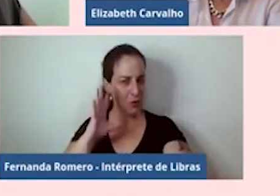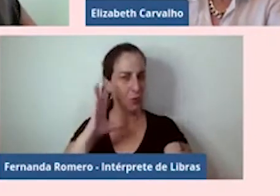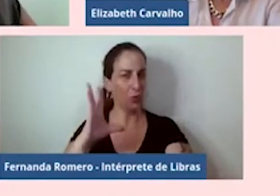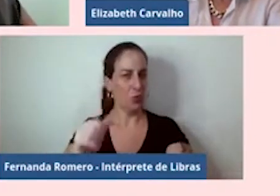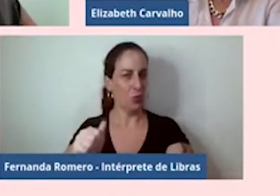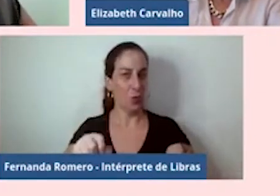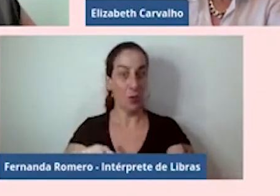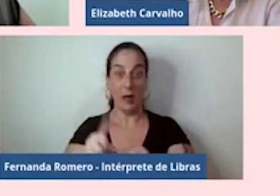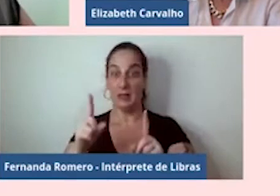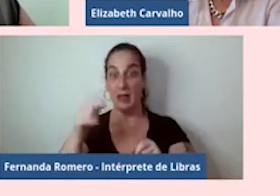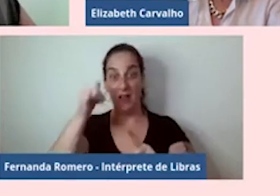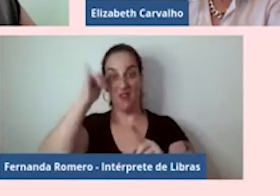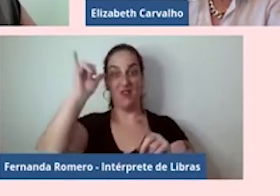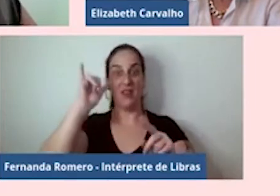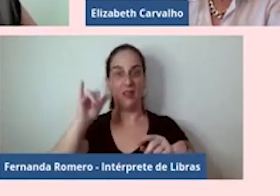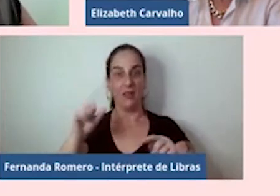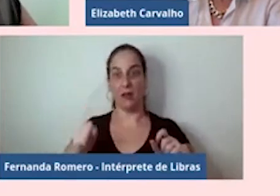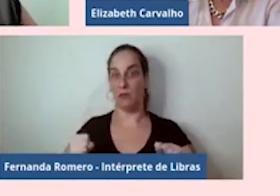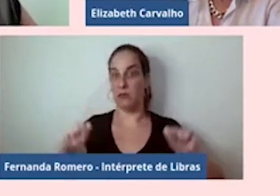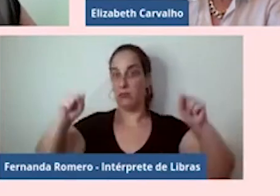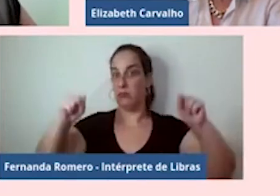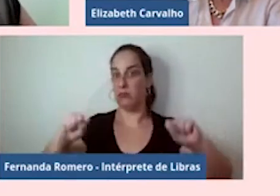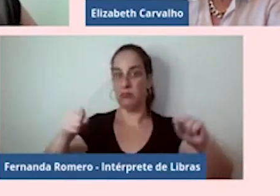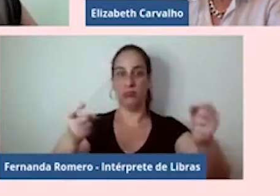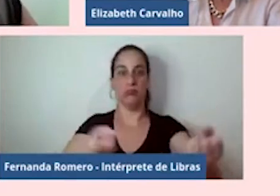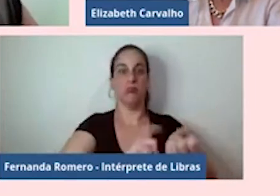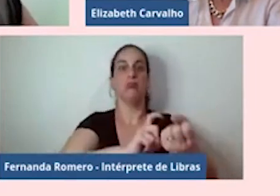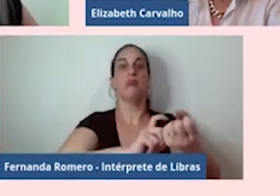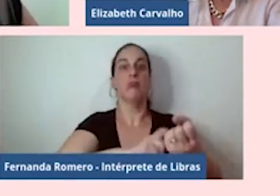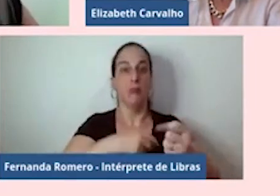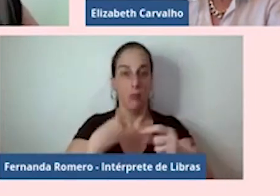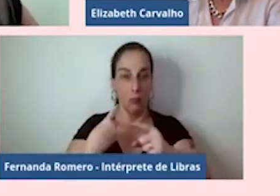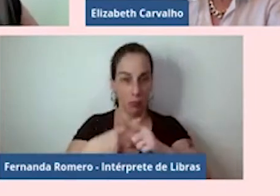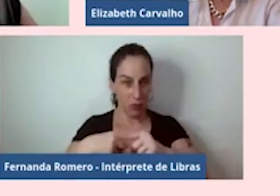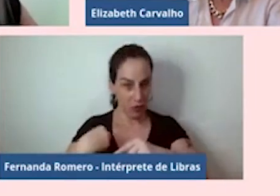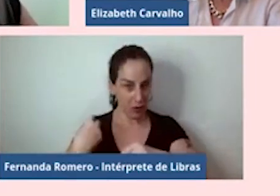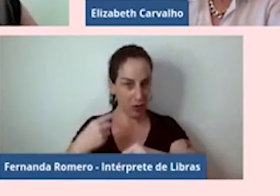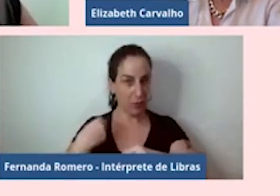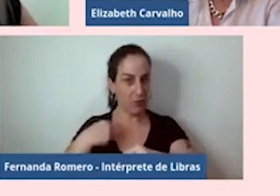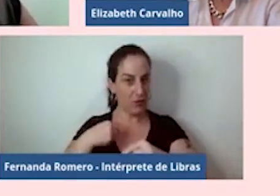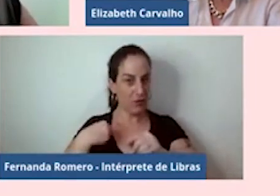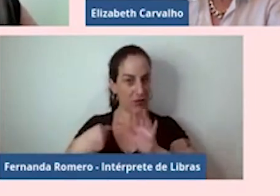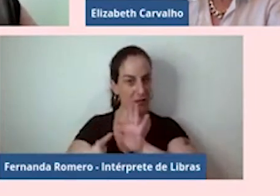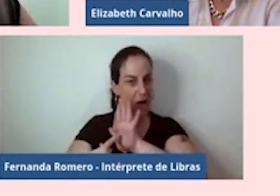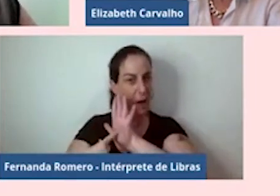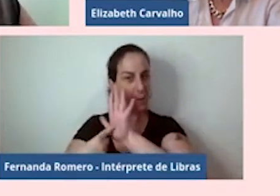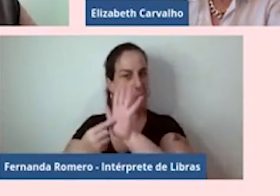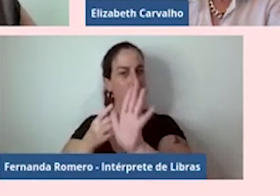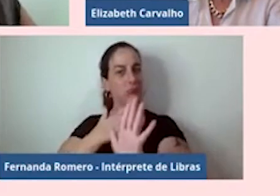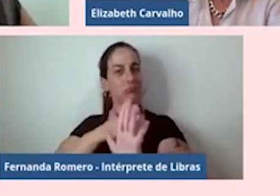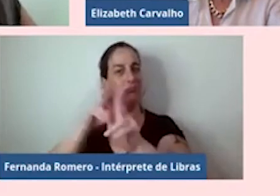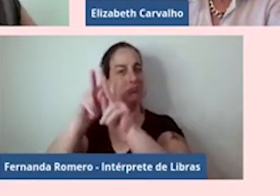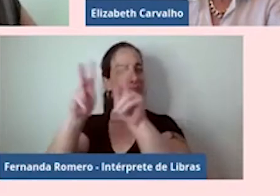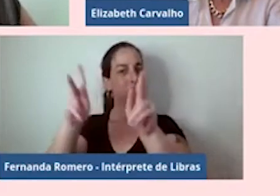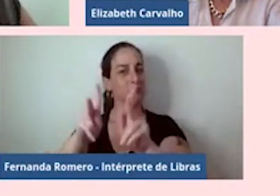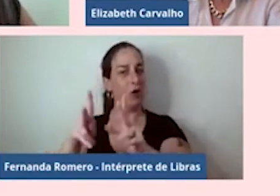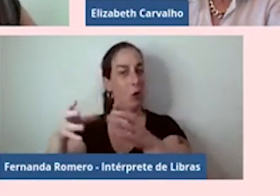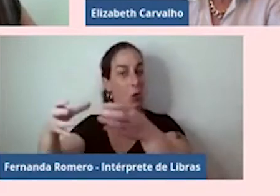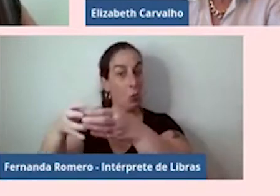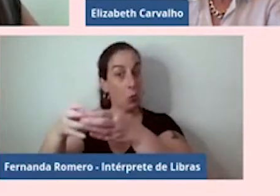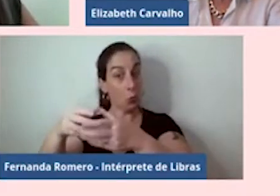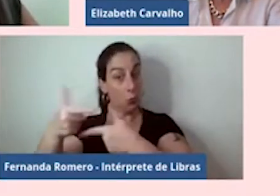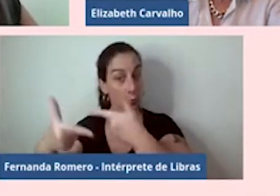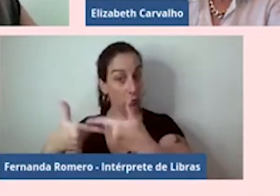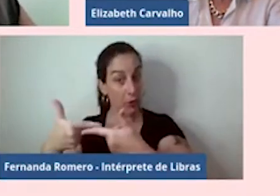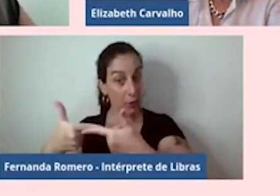entrar em pânico, né? Não se desesperar, porque a gente tem que passar tranquilidade para a nossa equipe, a gente tem que passar tranquilidade para